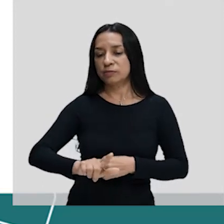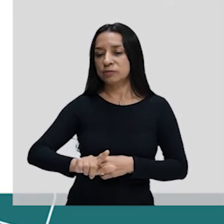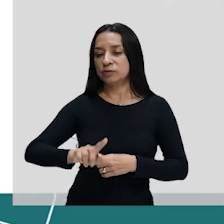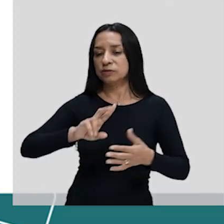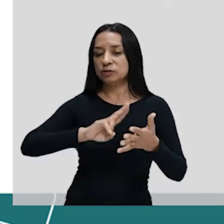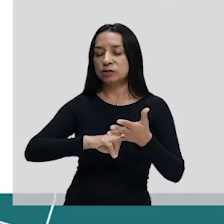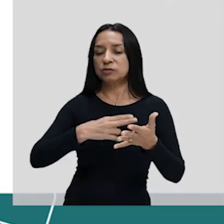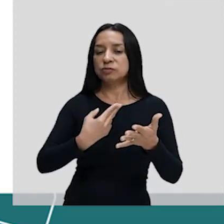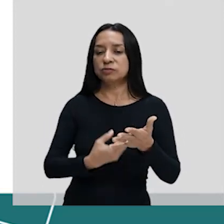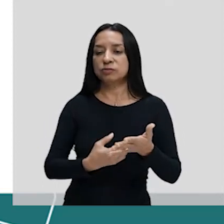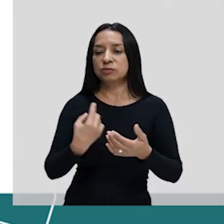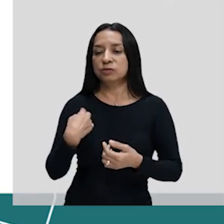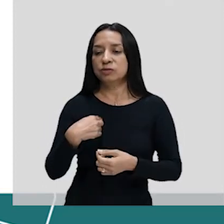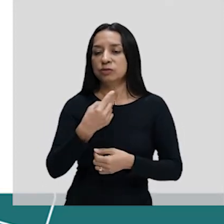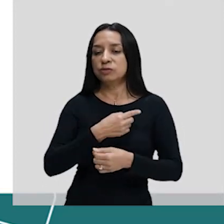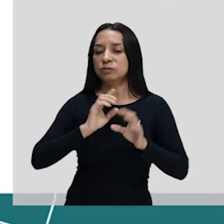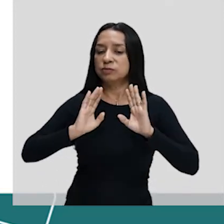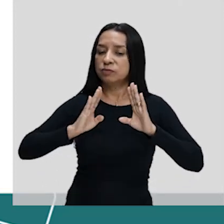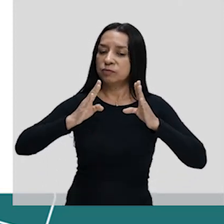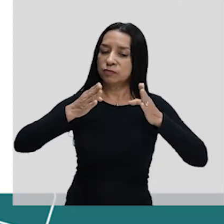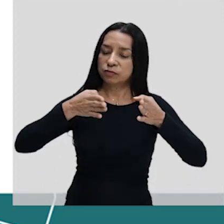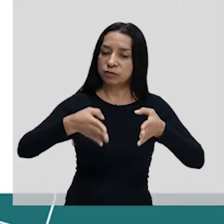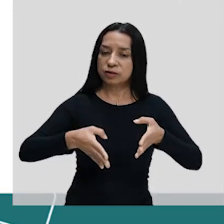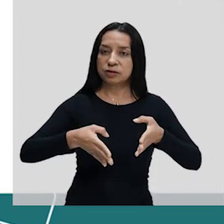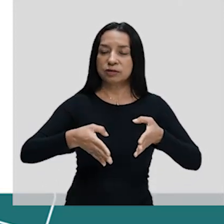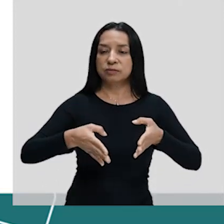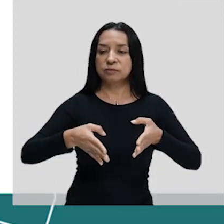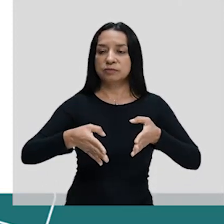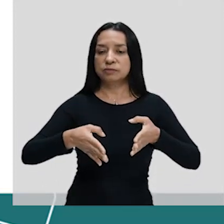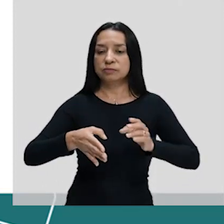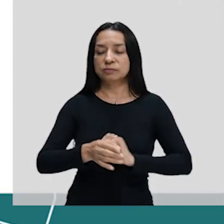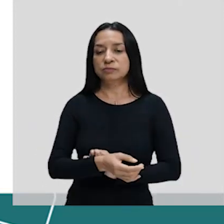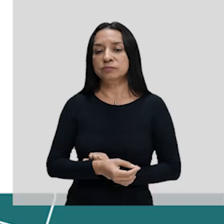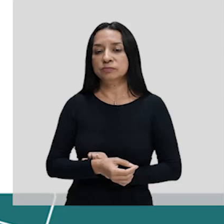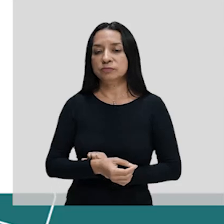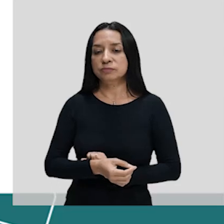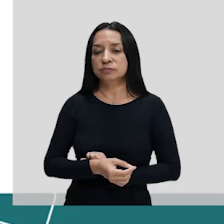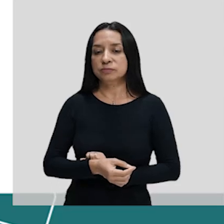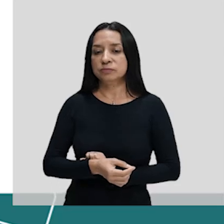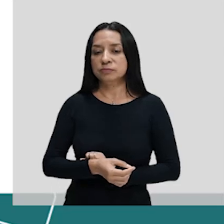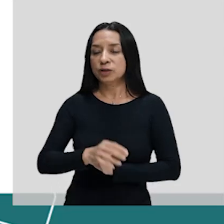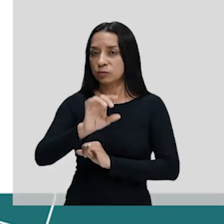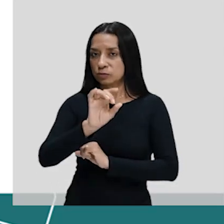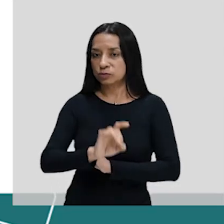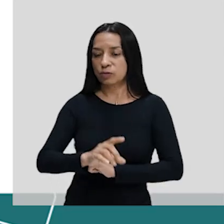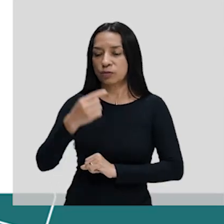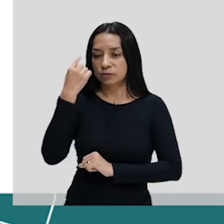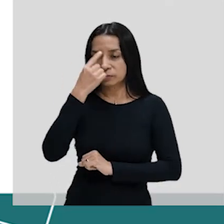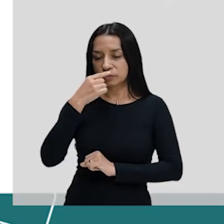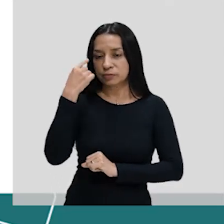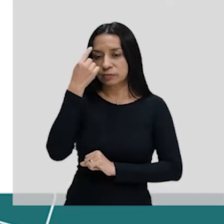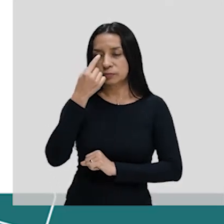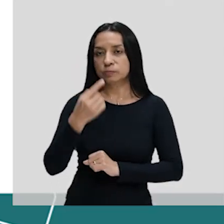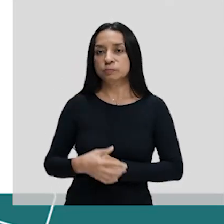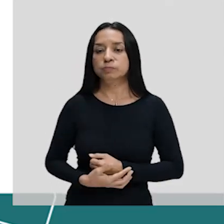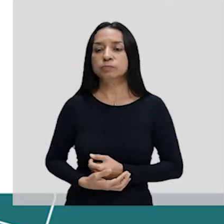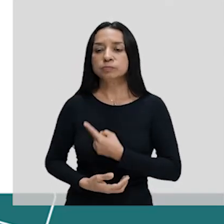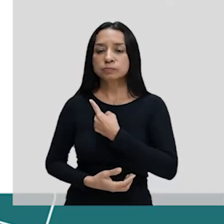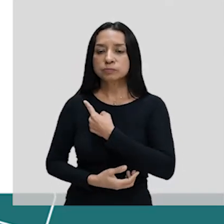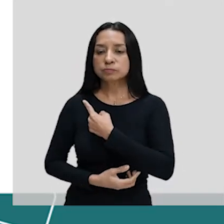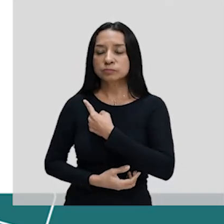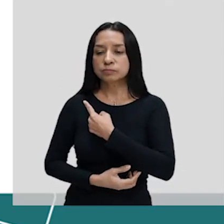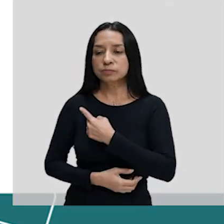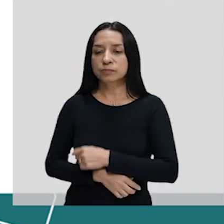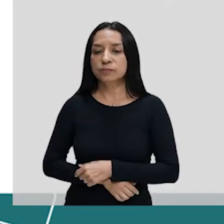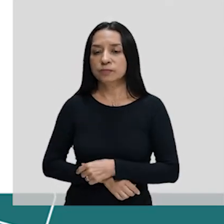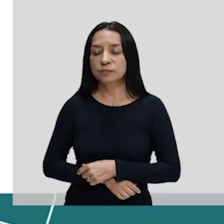tá? Nós vamos focar, eu quero que vocês foquem na parte do espanhol, tá certo, galera? Então, rolar.